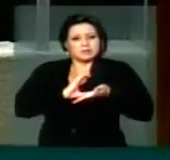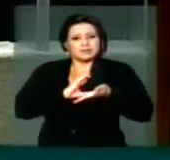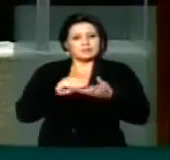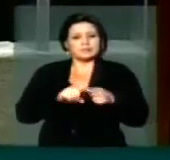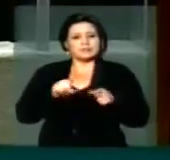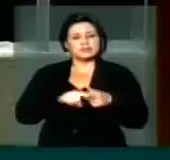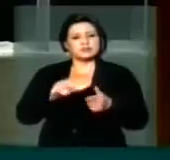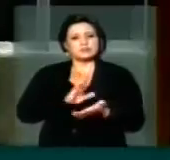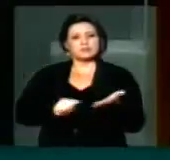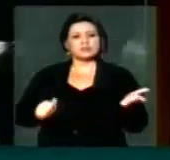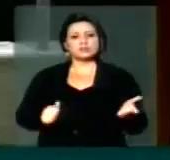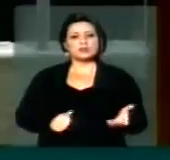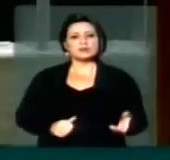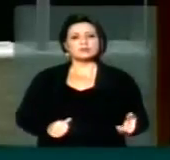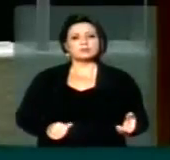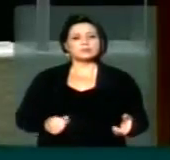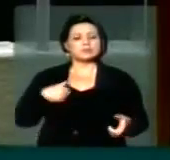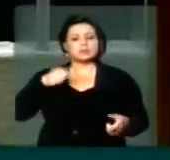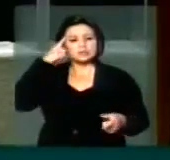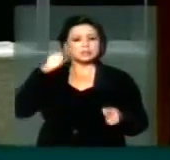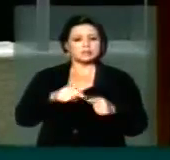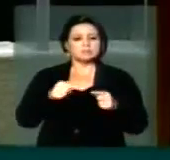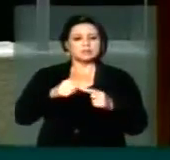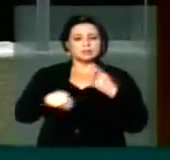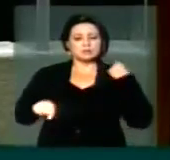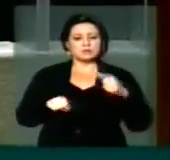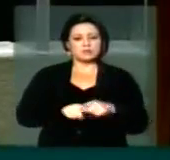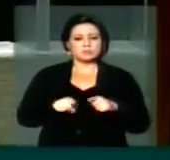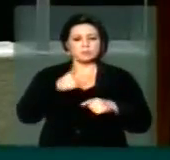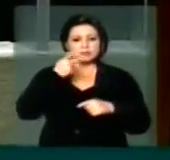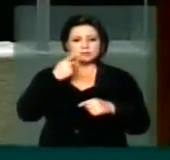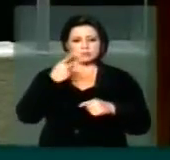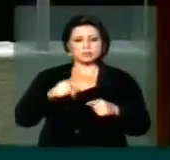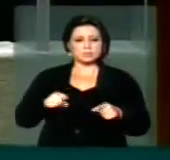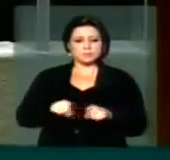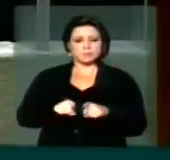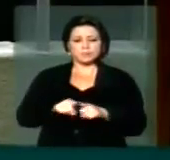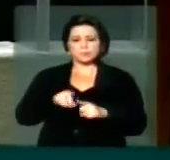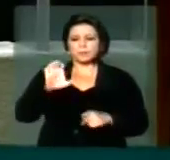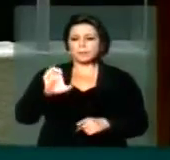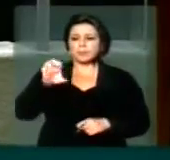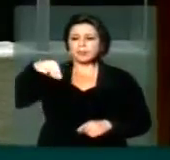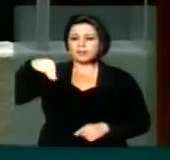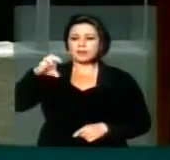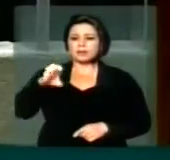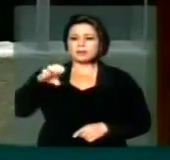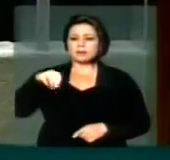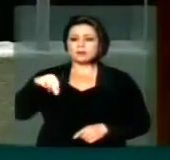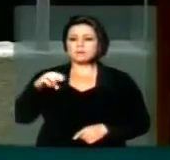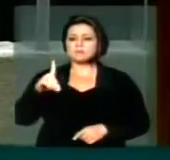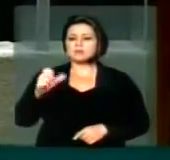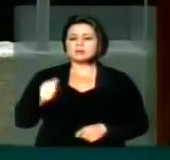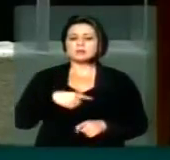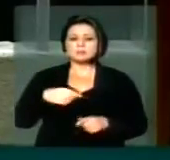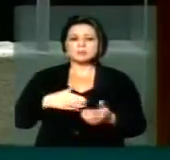Vamos suprimir isso, nós também não concordamos que temos que falar em emenda para aprovar